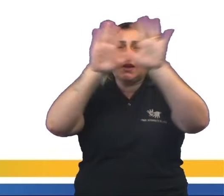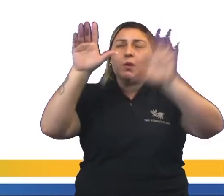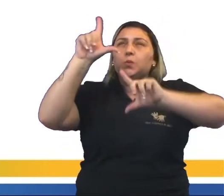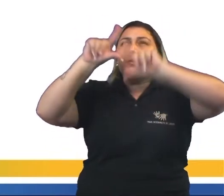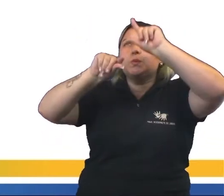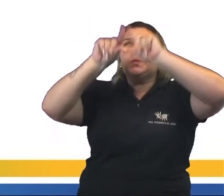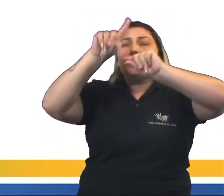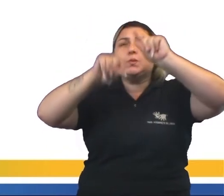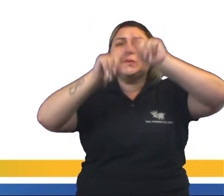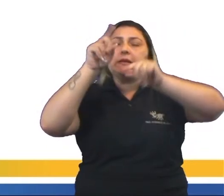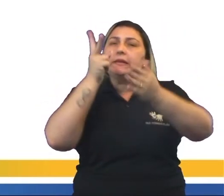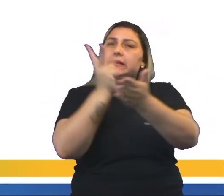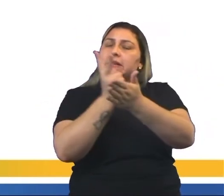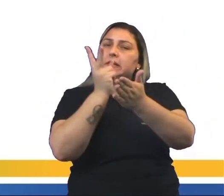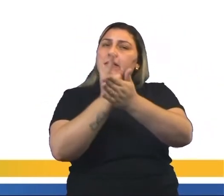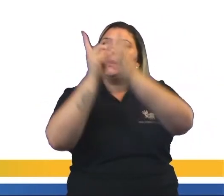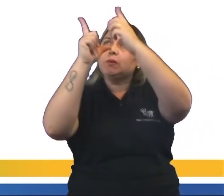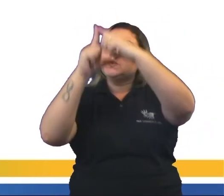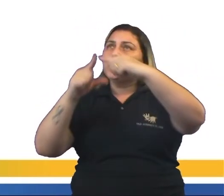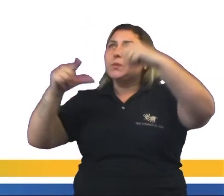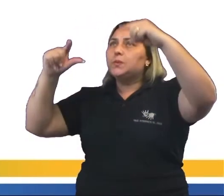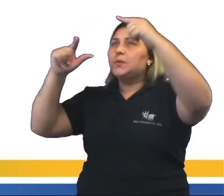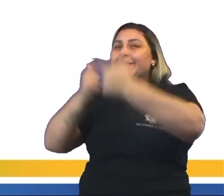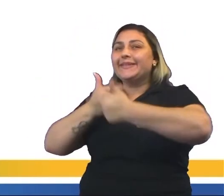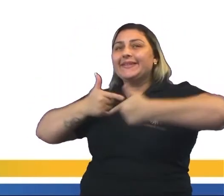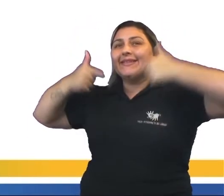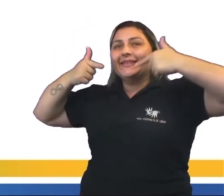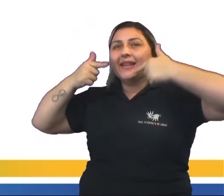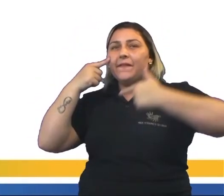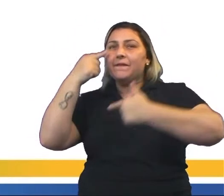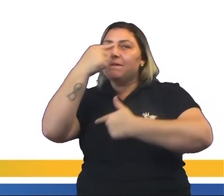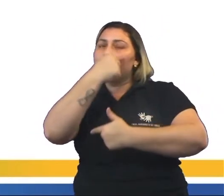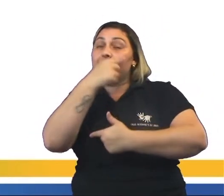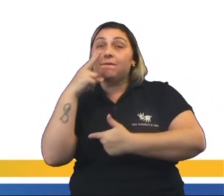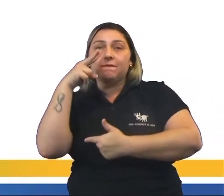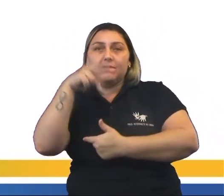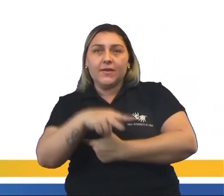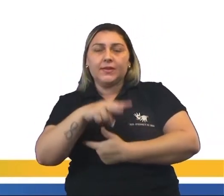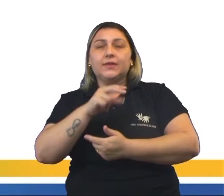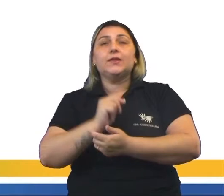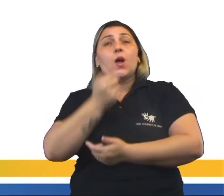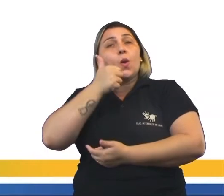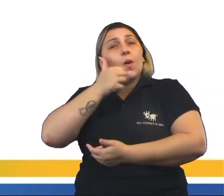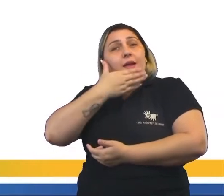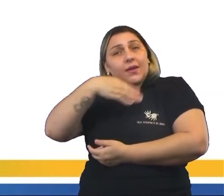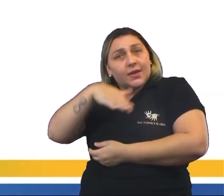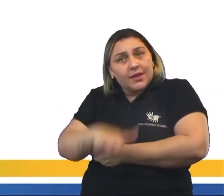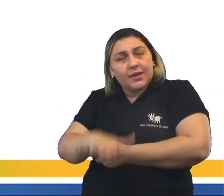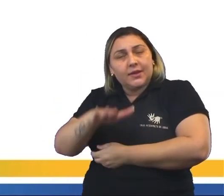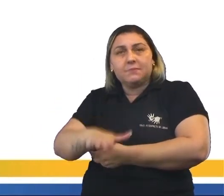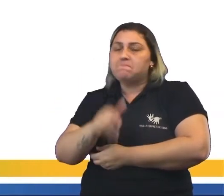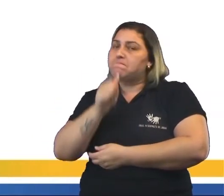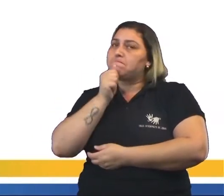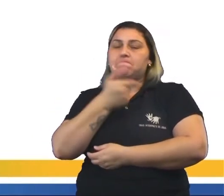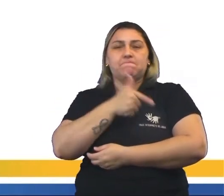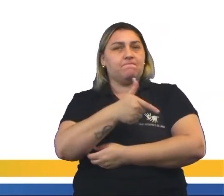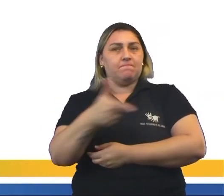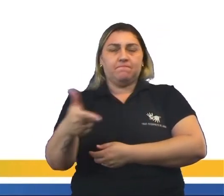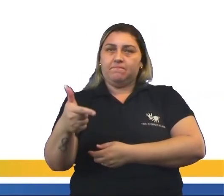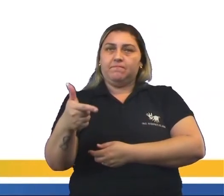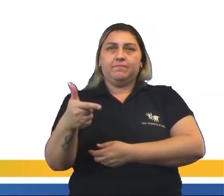de estrelas e sempre com uma lua para alegrar os olhos de quem a visse. Quando eu era pequena, ainda não